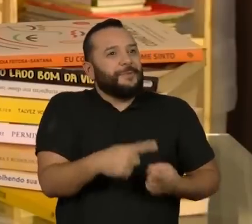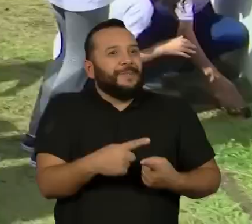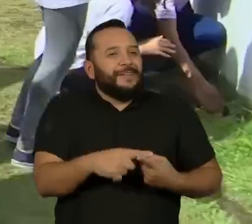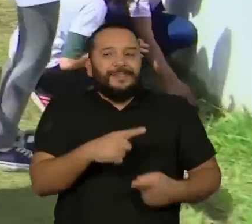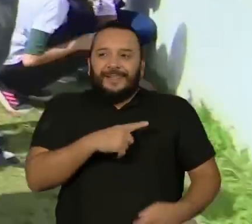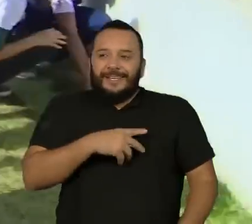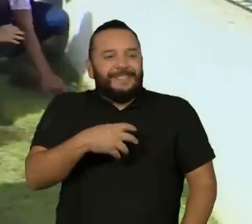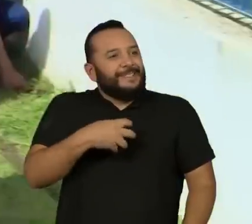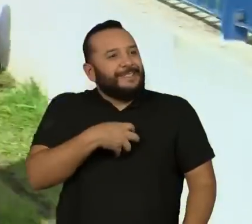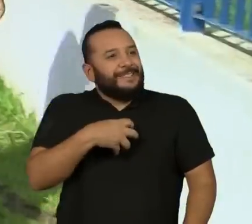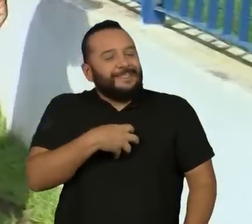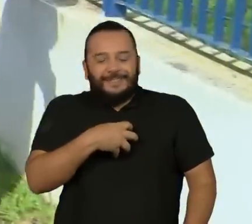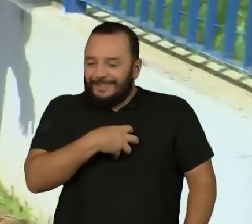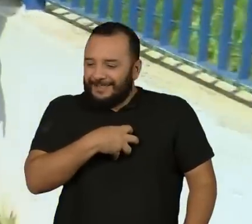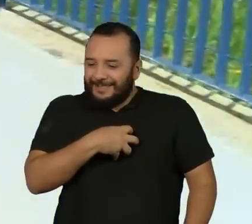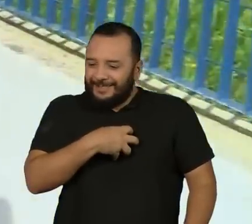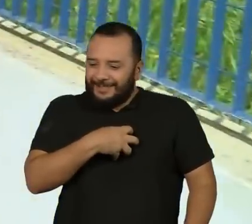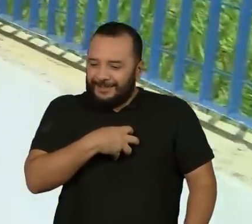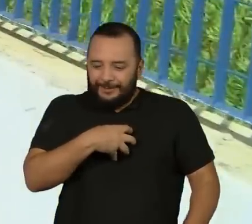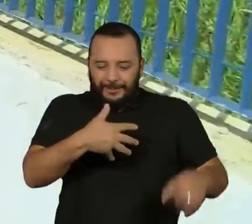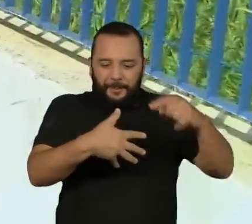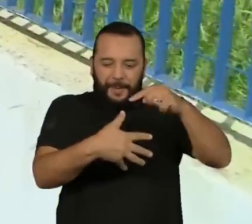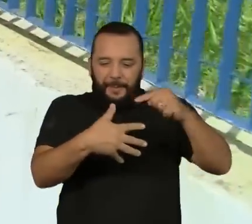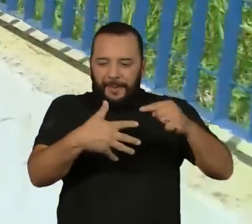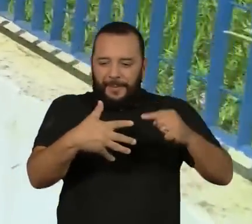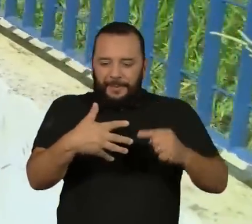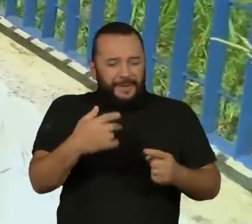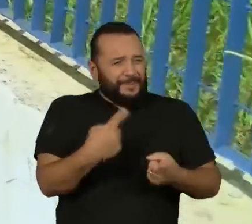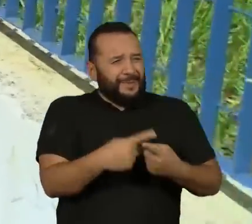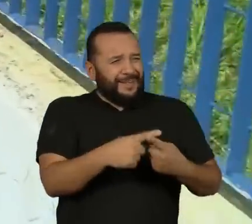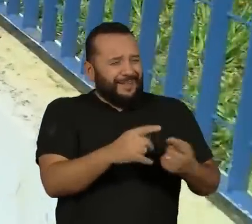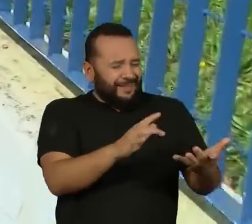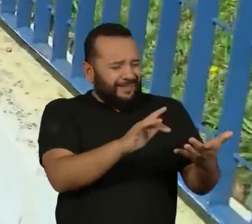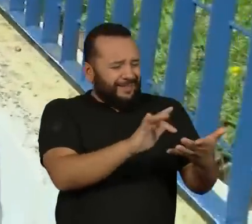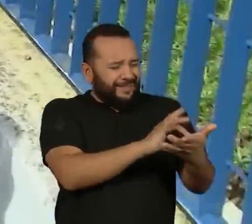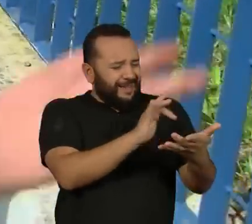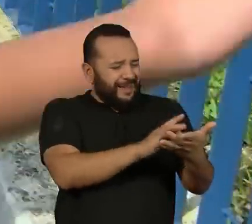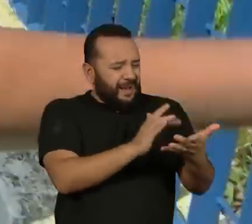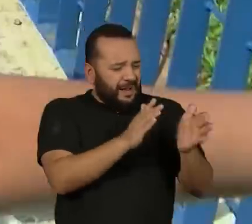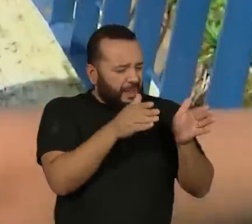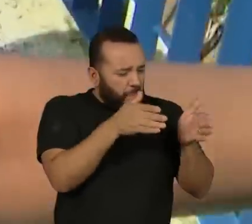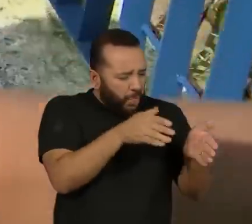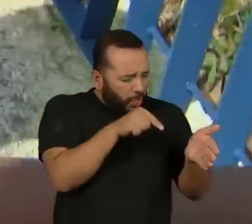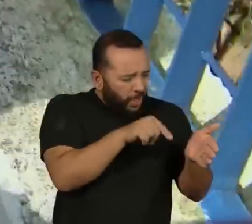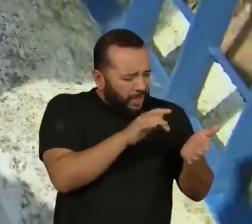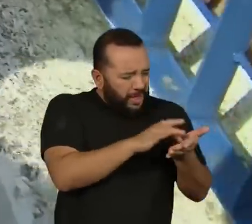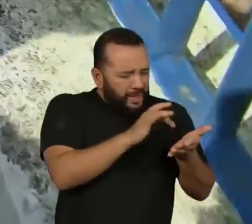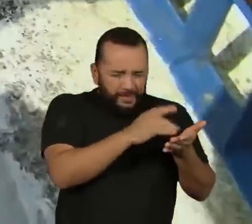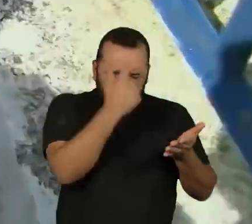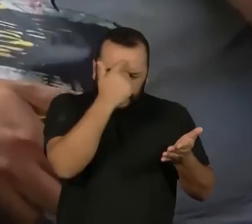né? A tela faz com que a gente se distancie das coisas. A tela, você pode pensar um monte de coisa, mas você não consegue